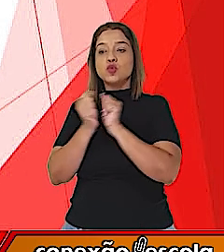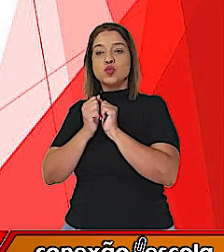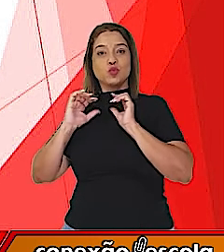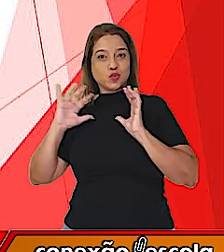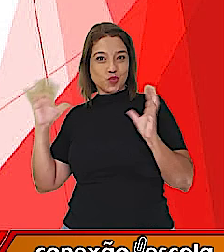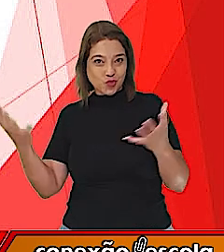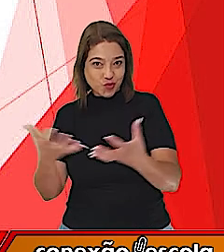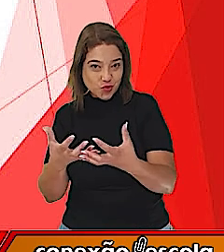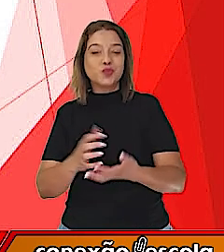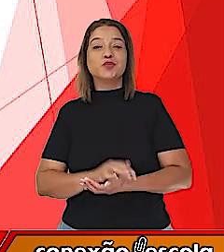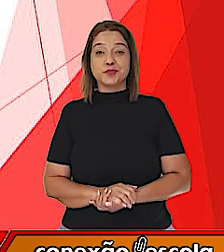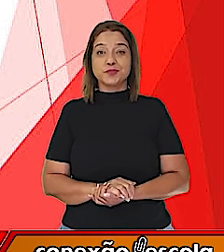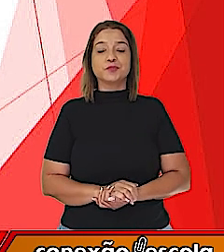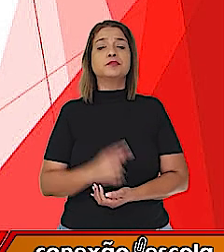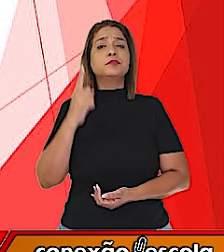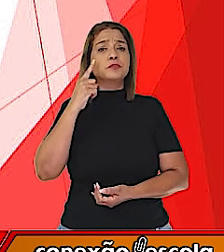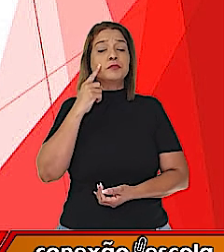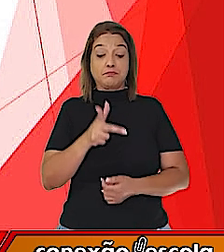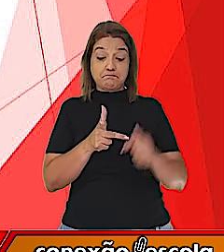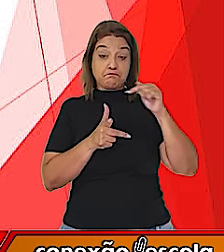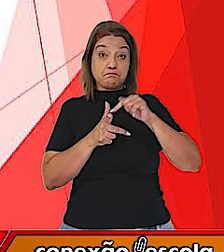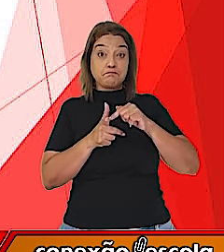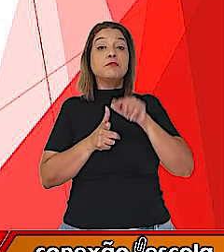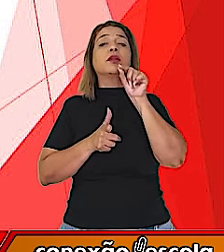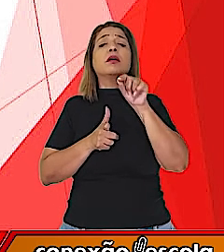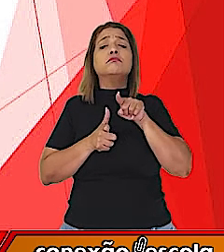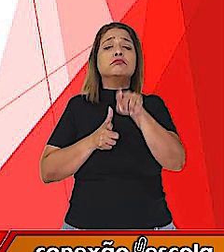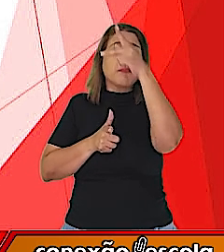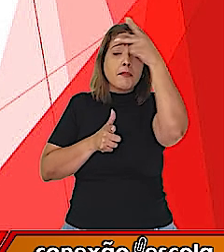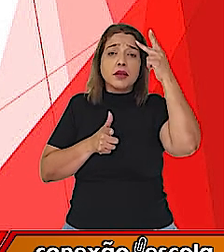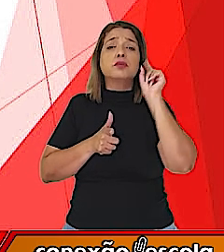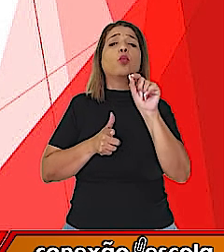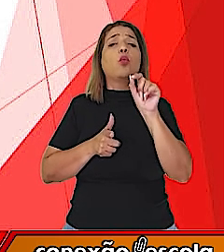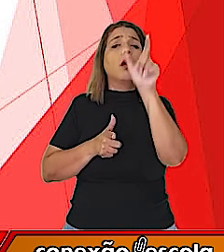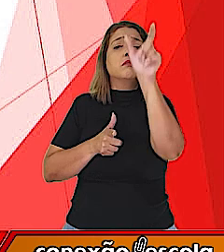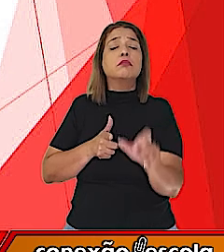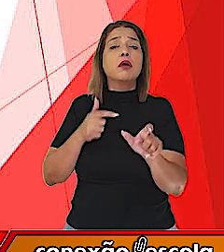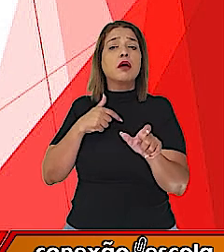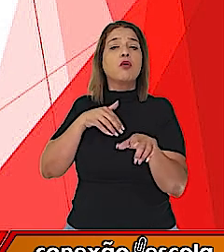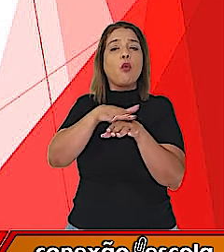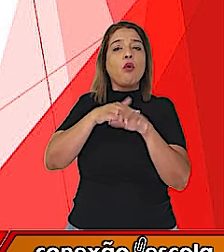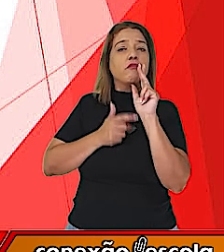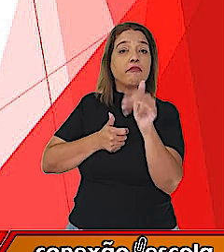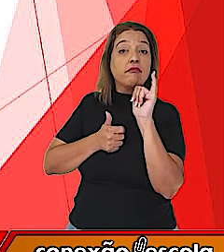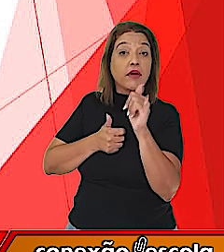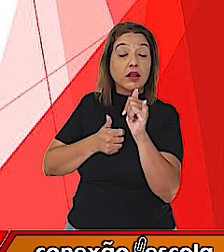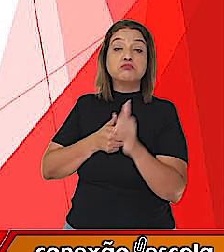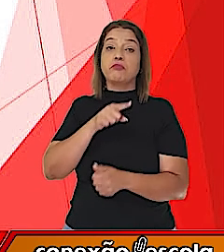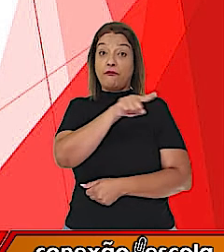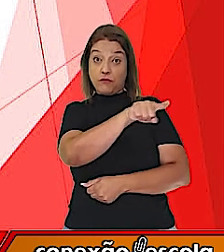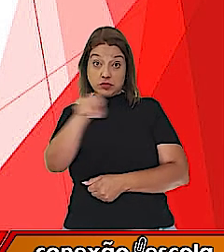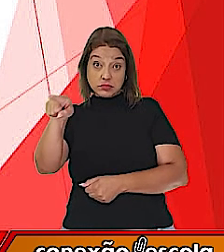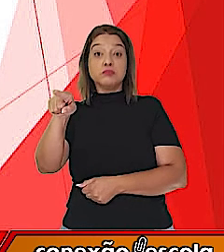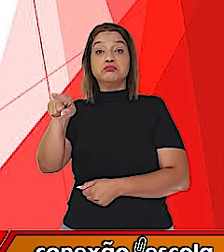conosco. Na segunda pessoa, com quem se fala? Você e